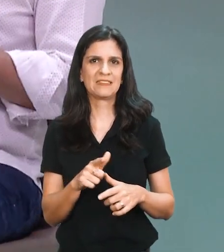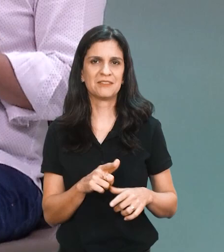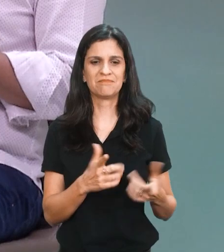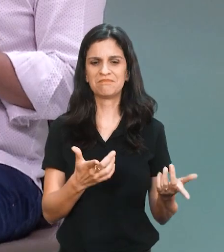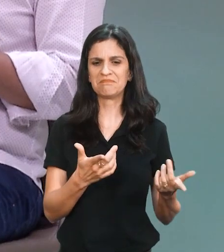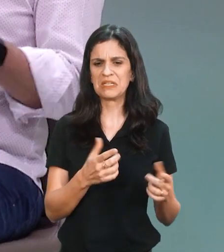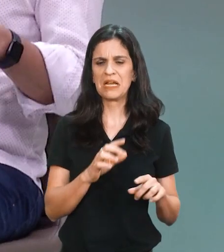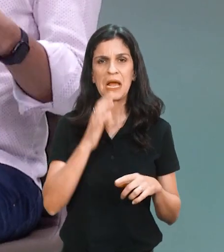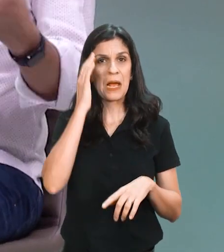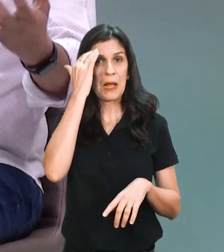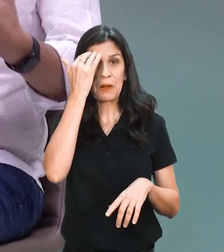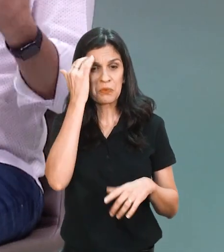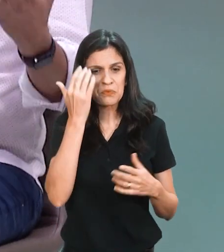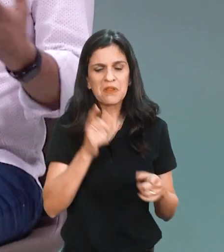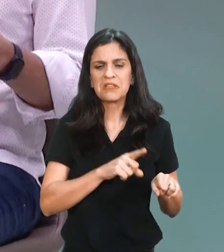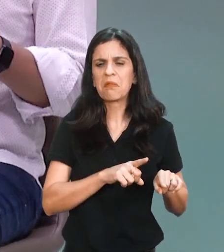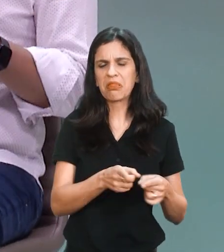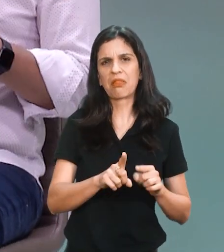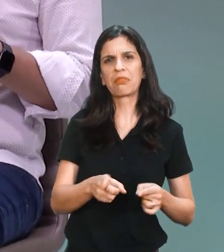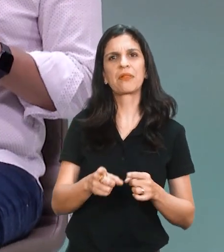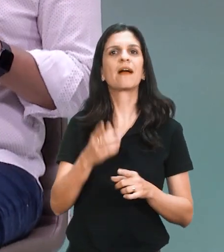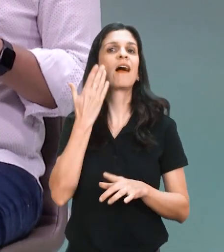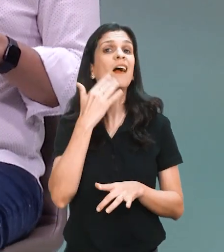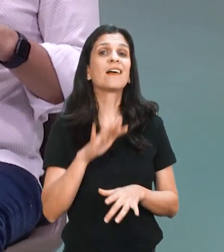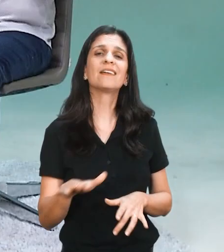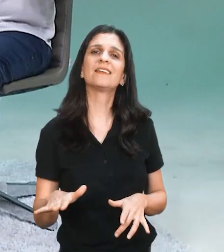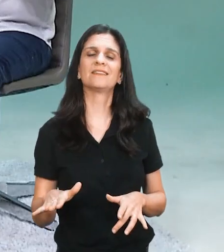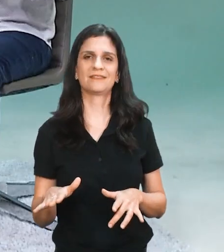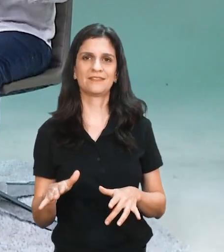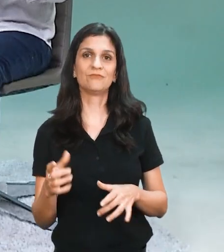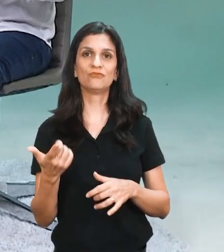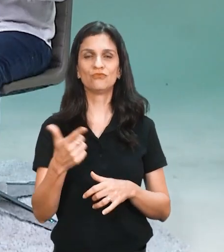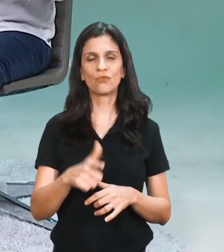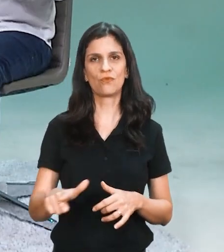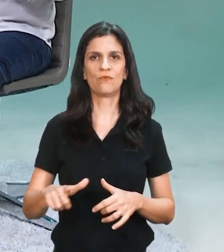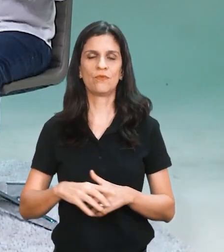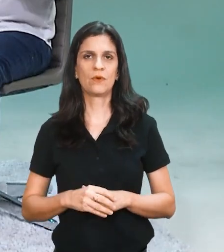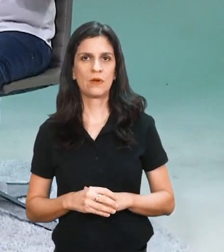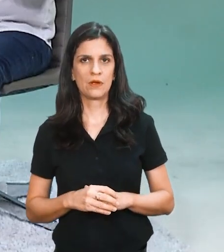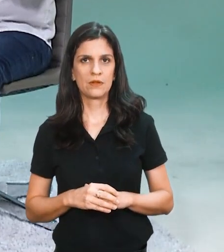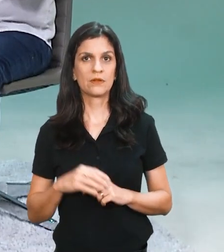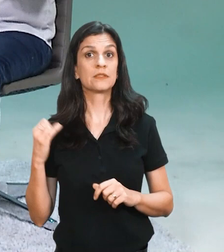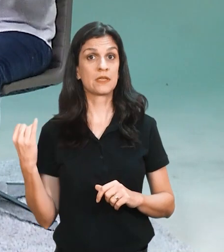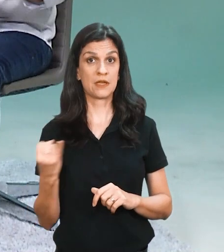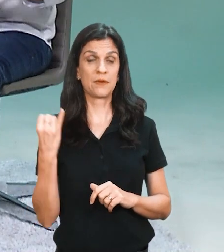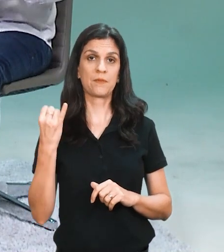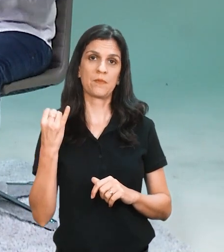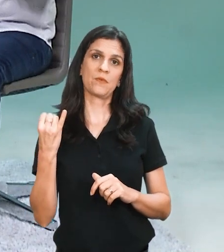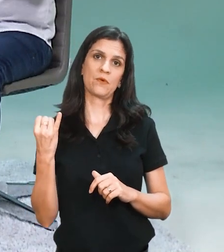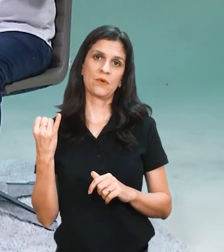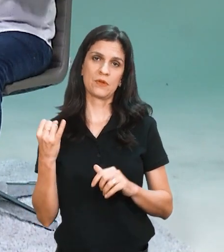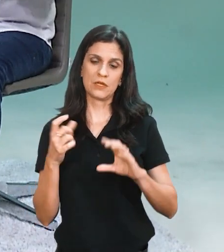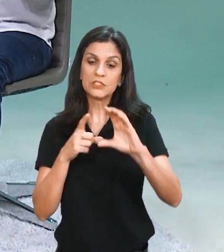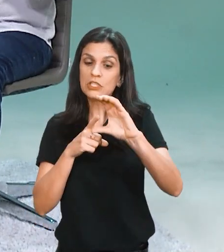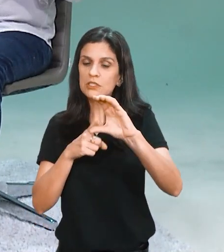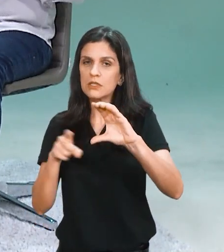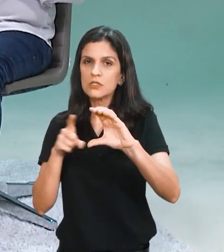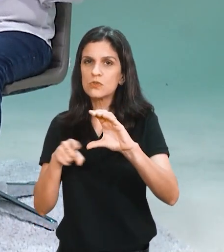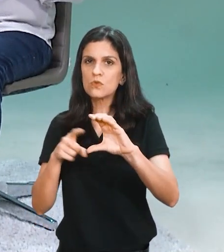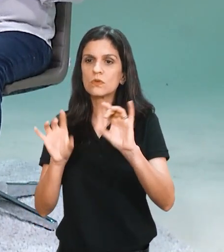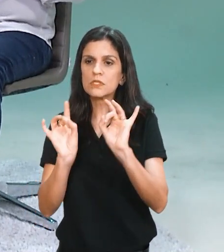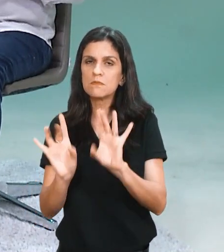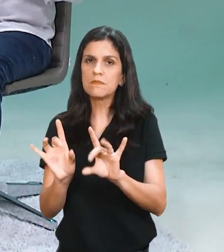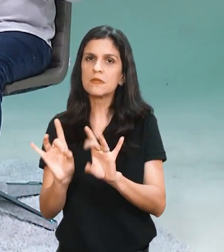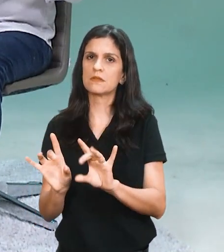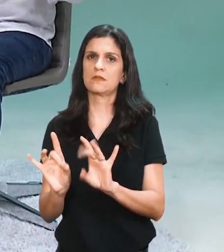várias vezes, por não ter essa escuta especializada. Buscar realmente que se implemente em Campo Grande a escuta